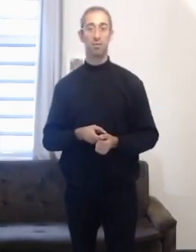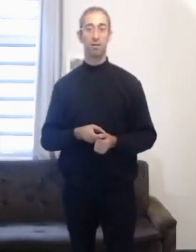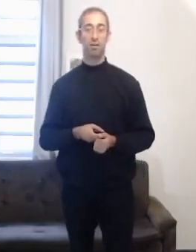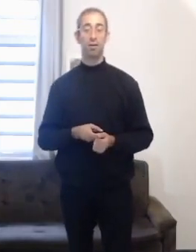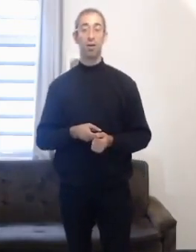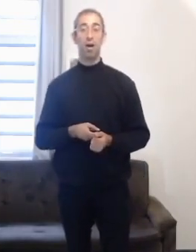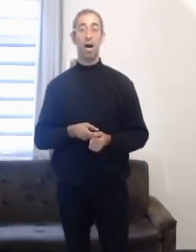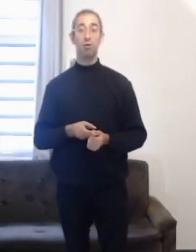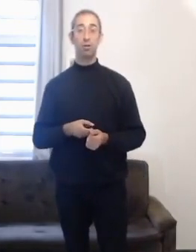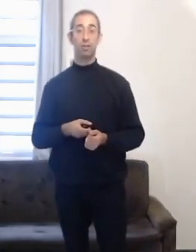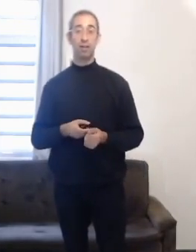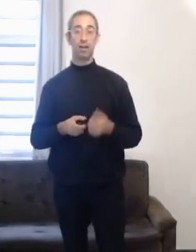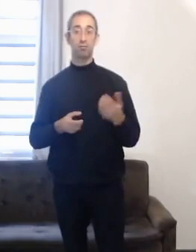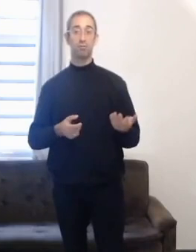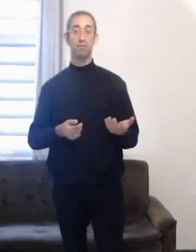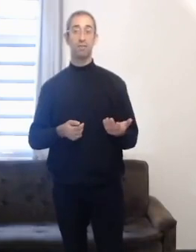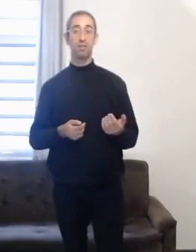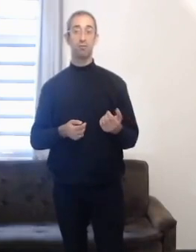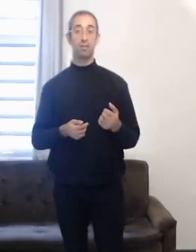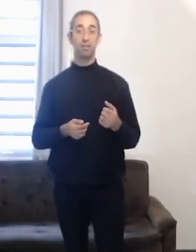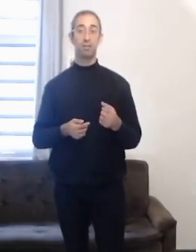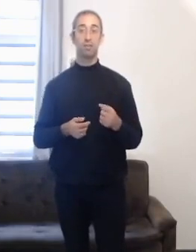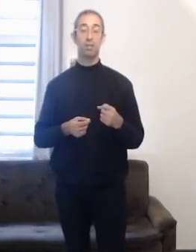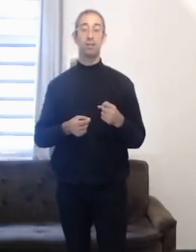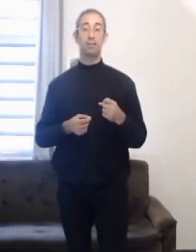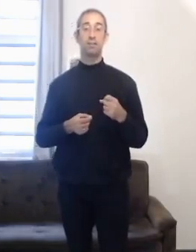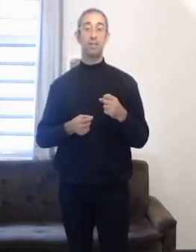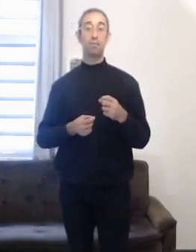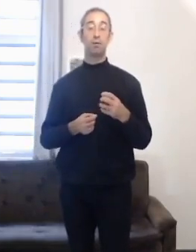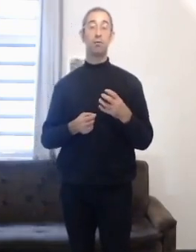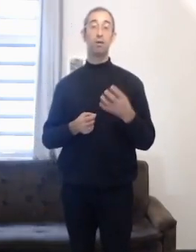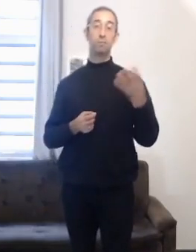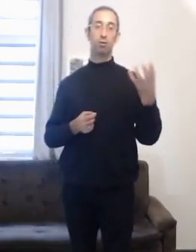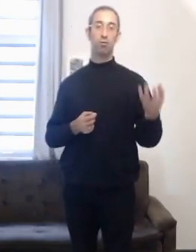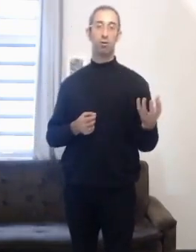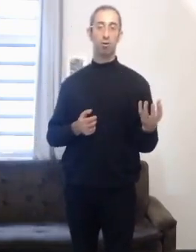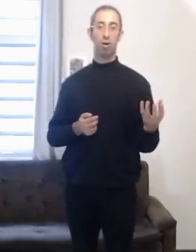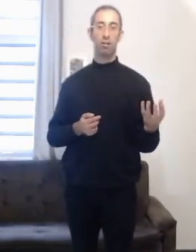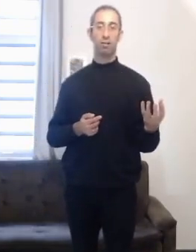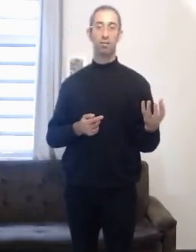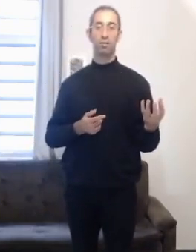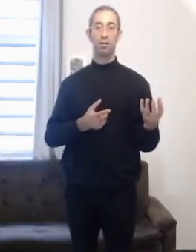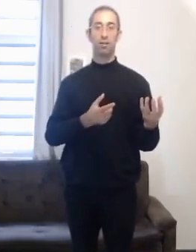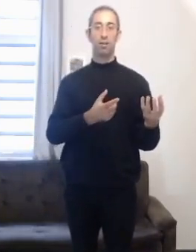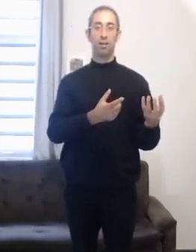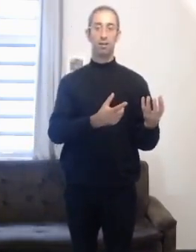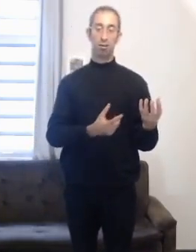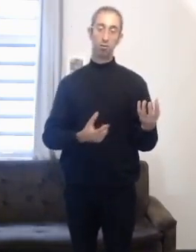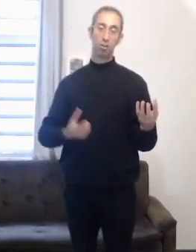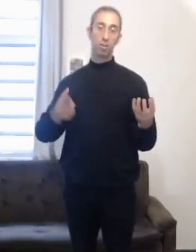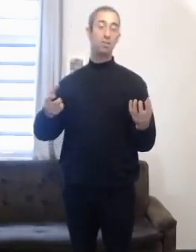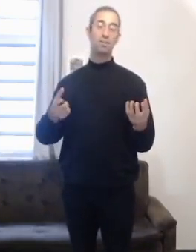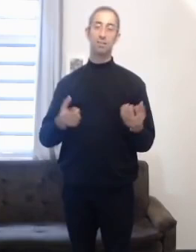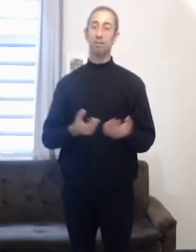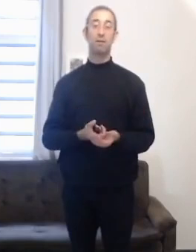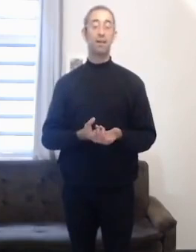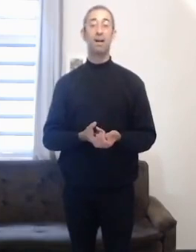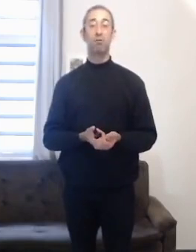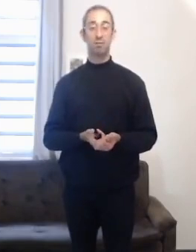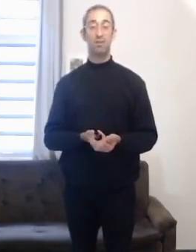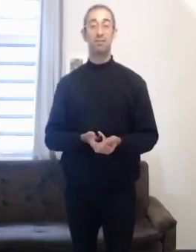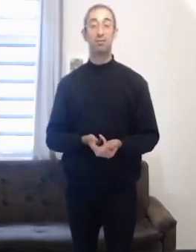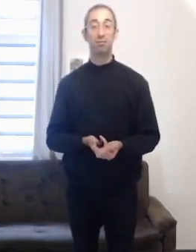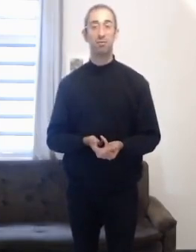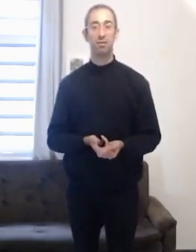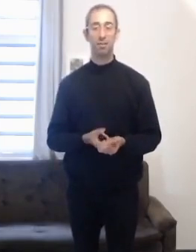acontecendo. A outra, que é a causa suficiente, é o seguinte. Sempre que o Y ocorre, então o X sempre